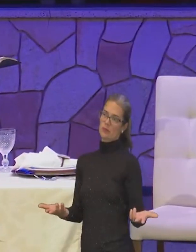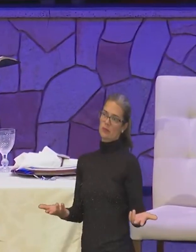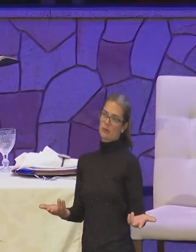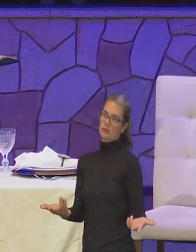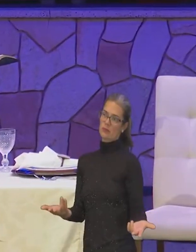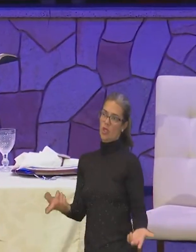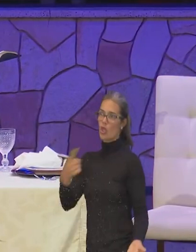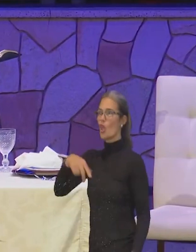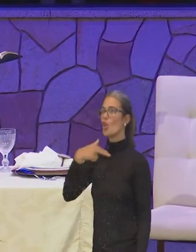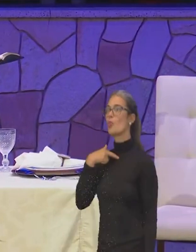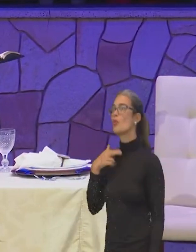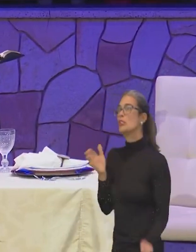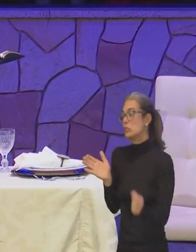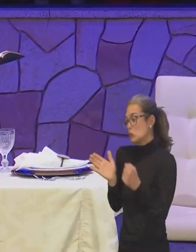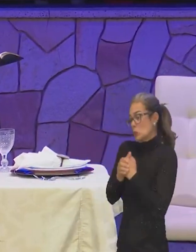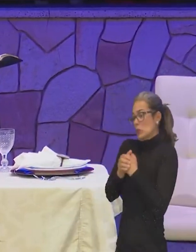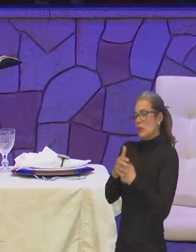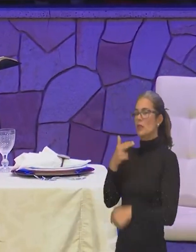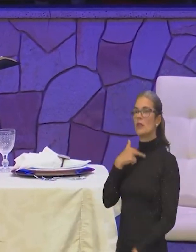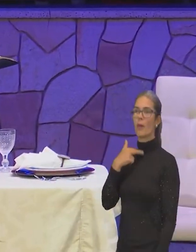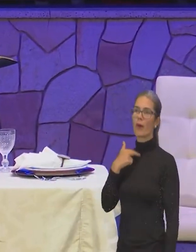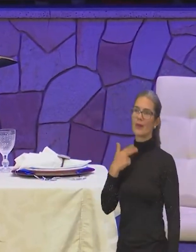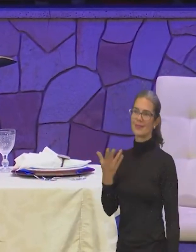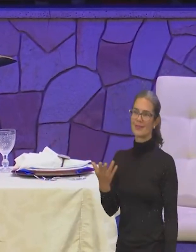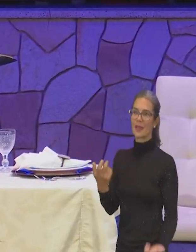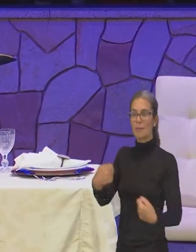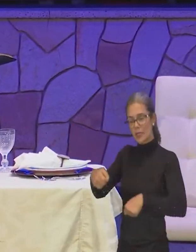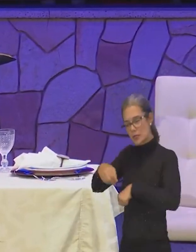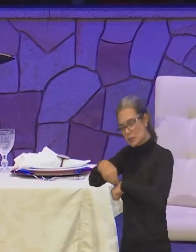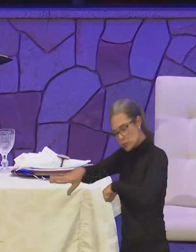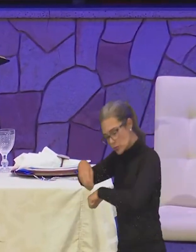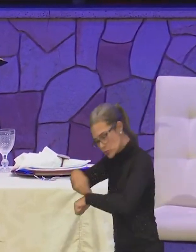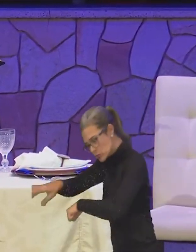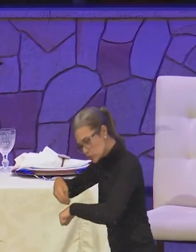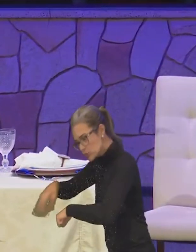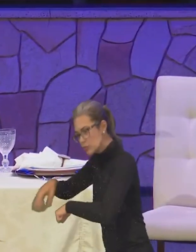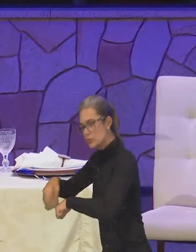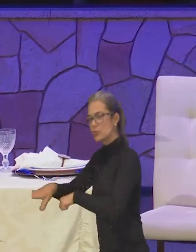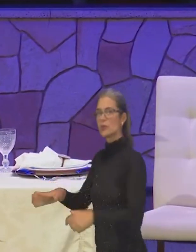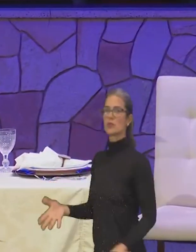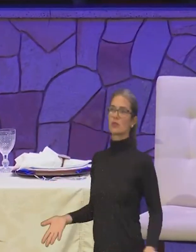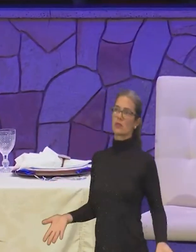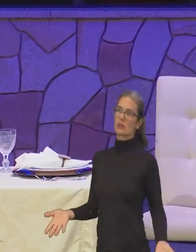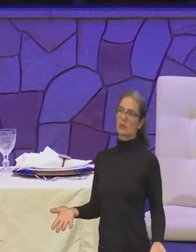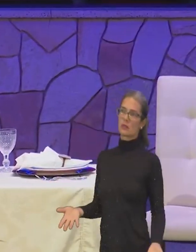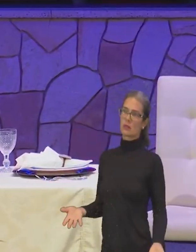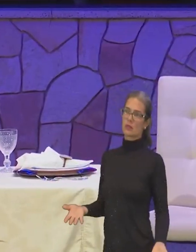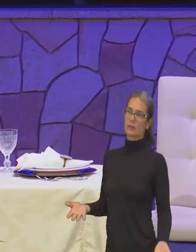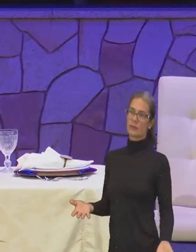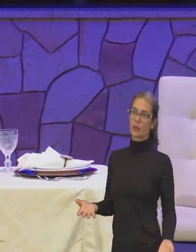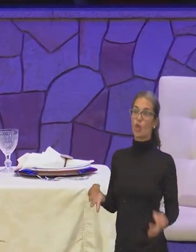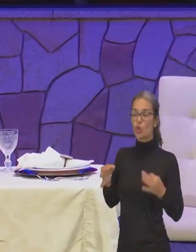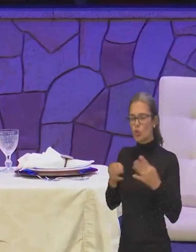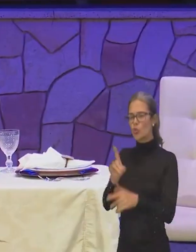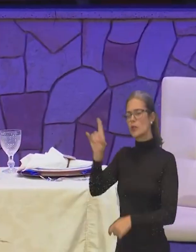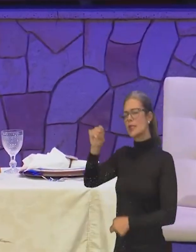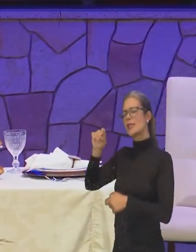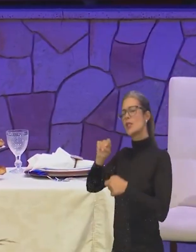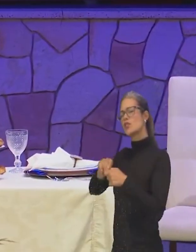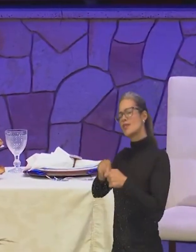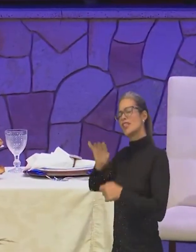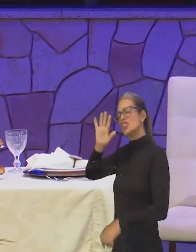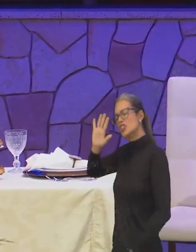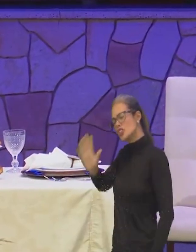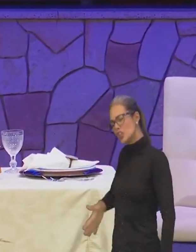escondido. Contem às próximas gerações os feitos do Senhor, aquilo que o Senhor Deus